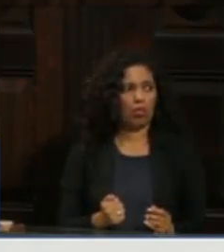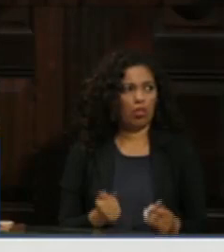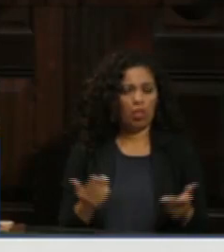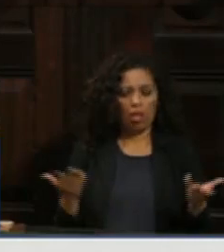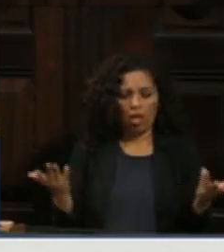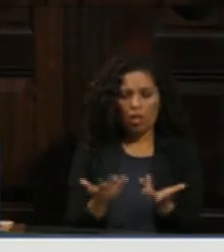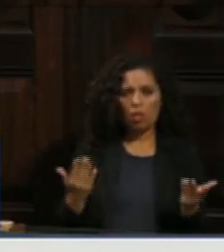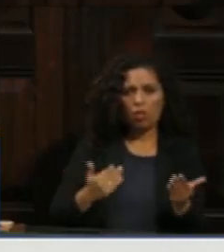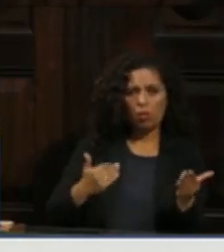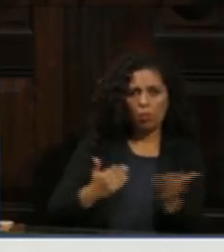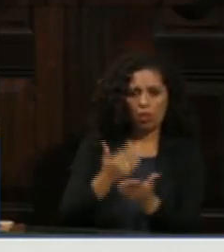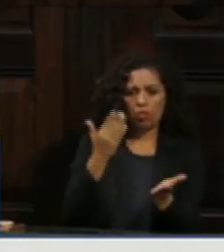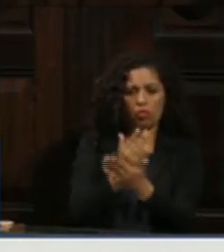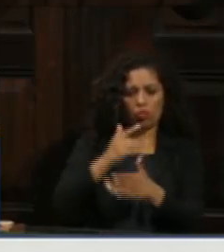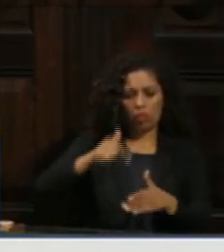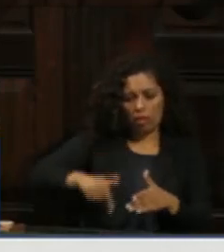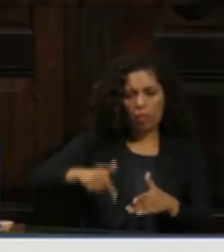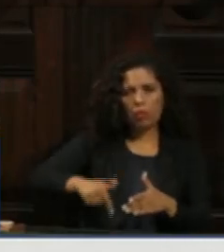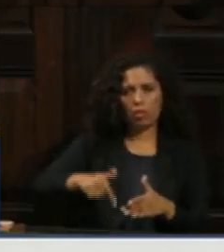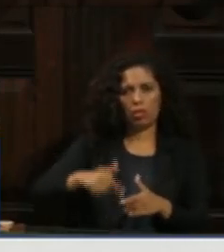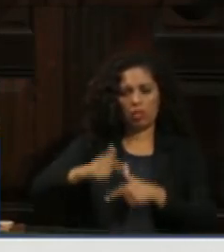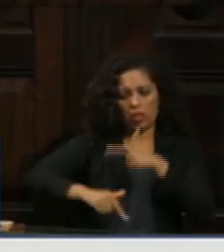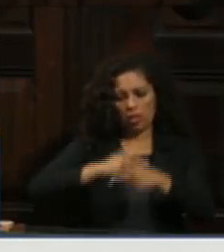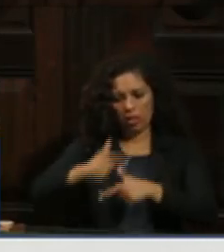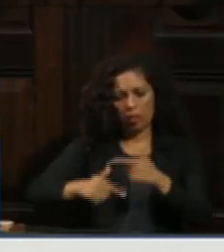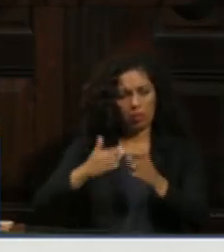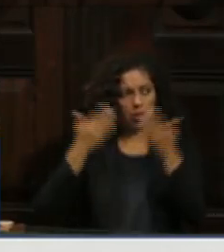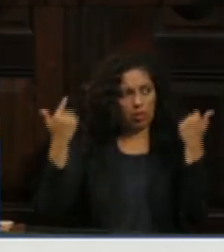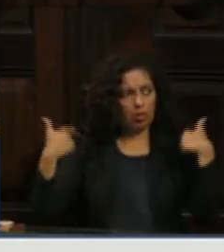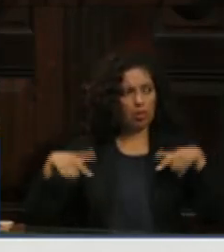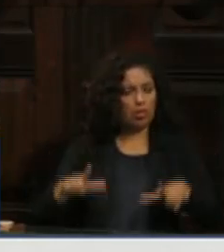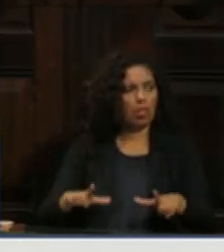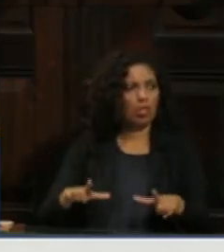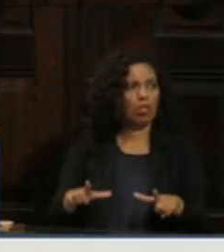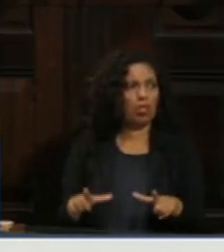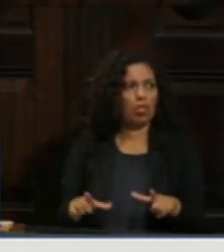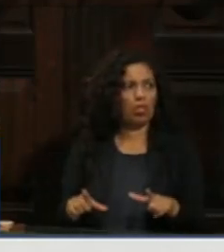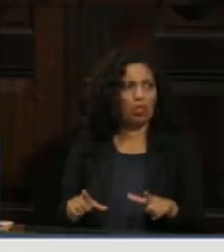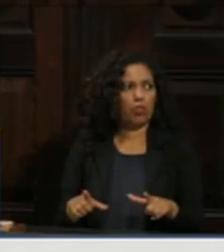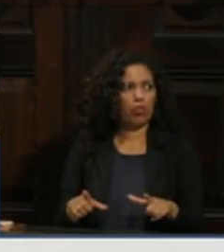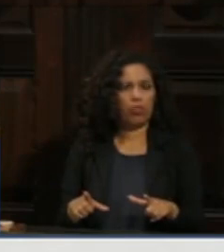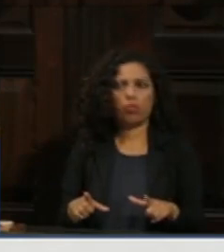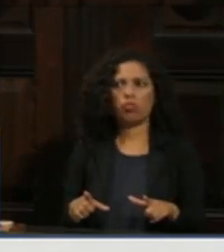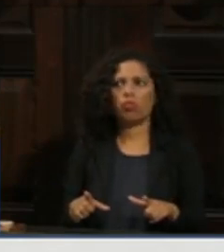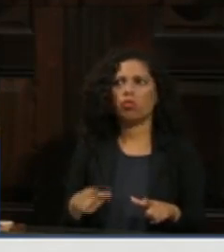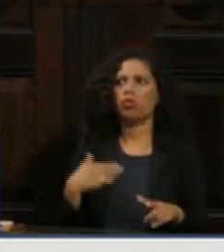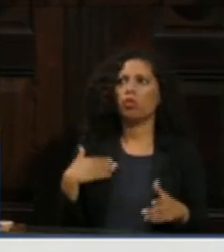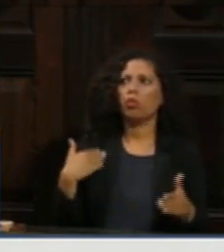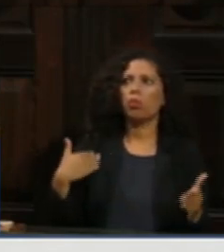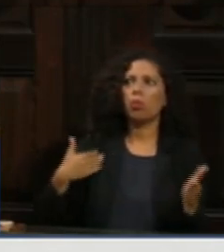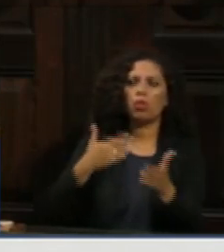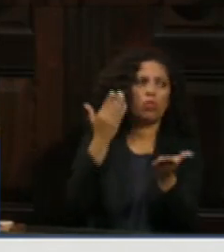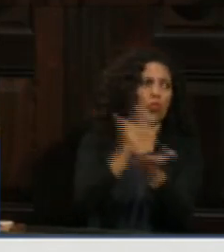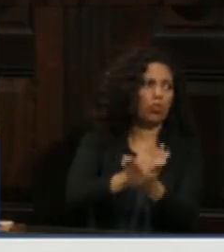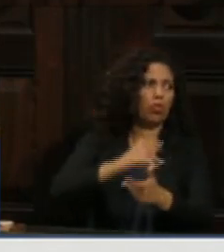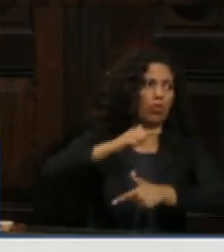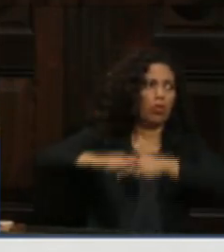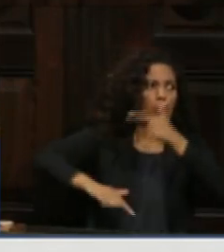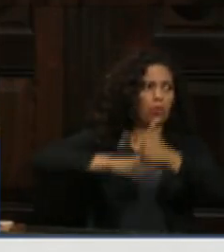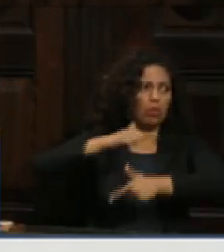jogo do Flamengo e Fluminense. Será que é questão de comemorar ou é questão